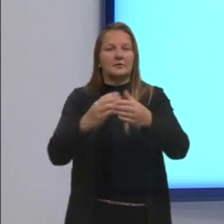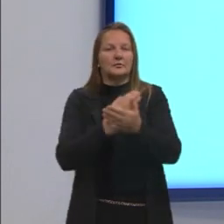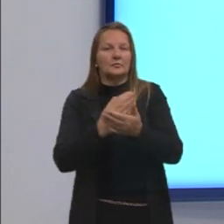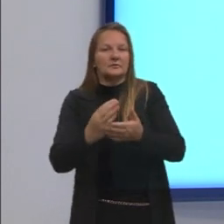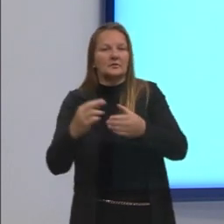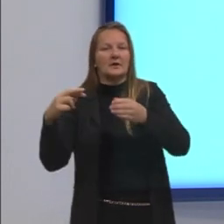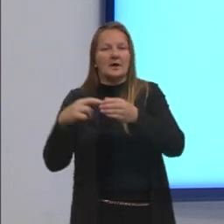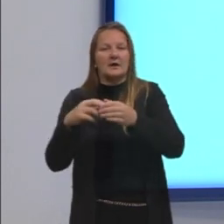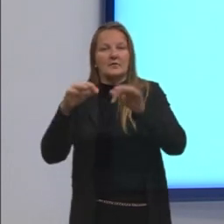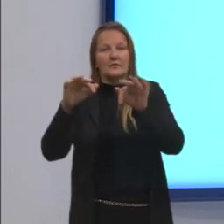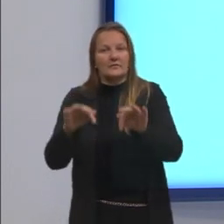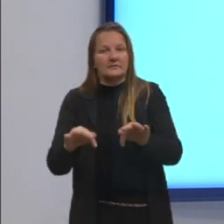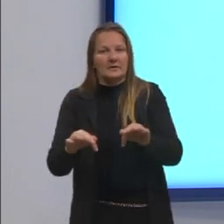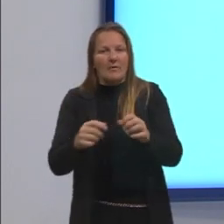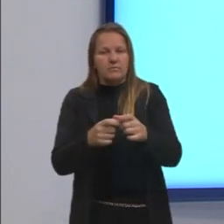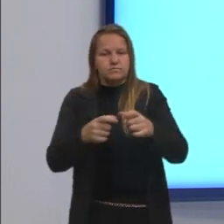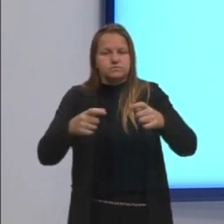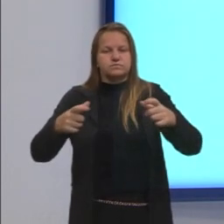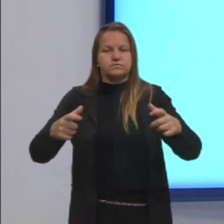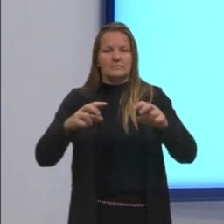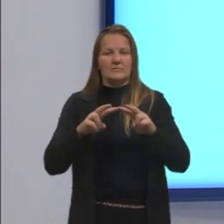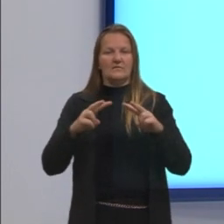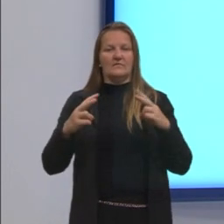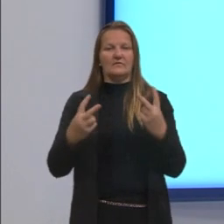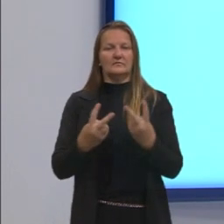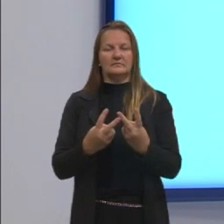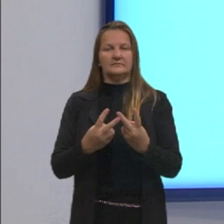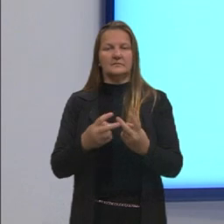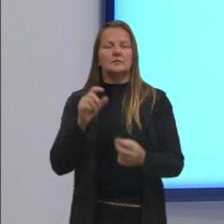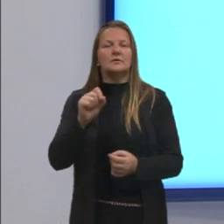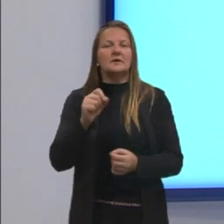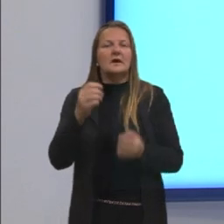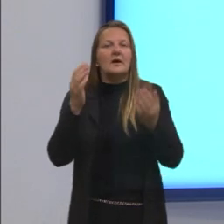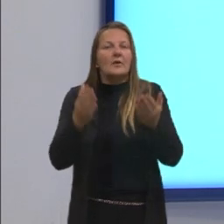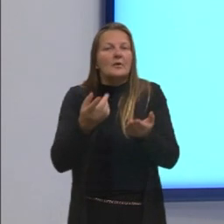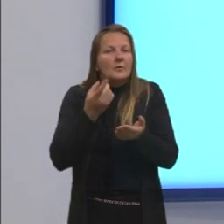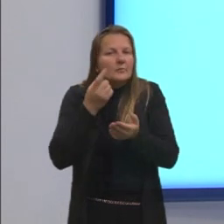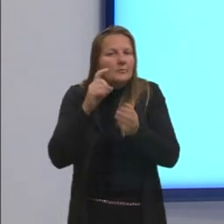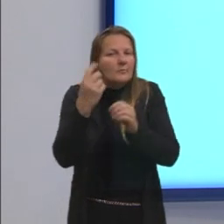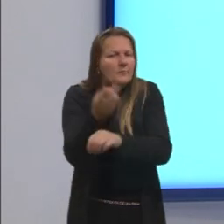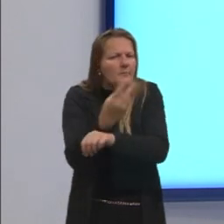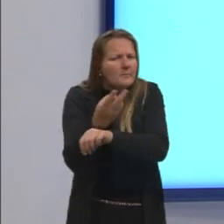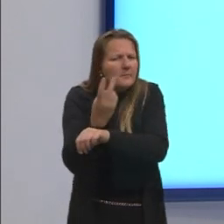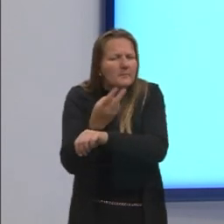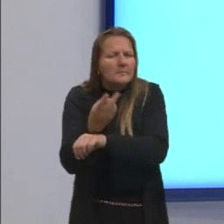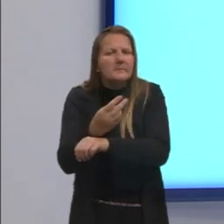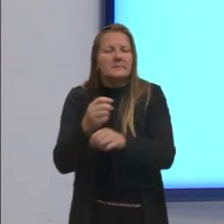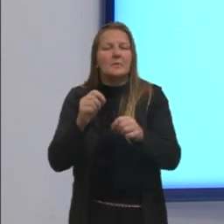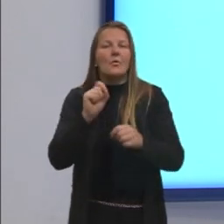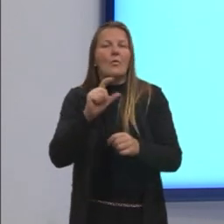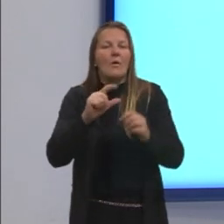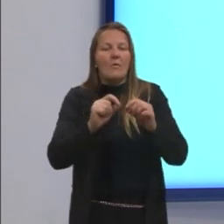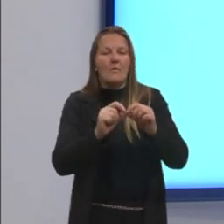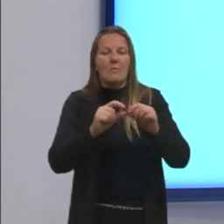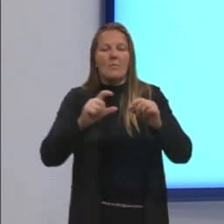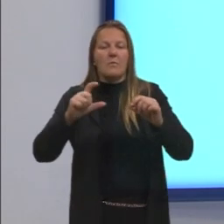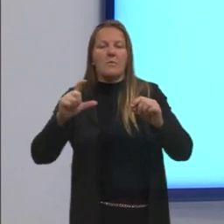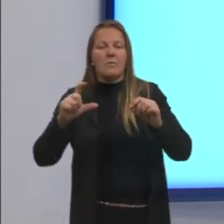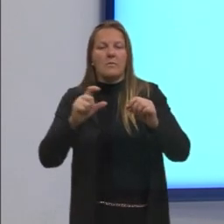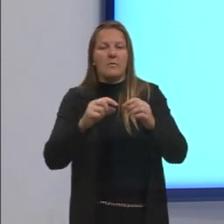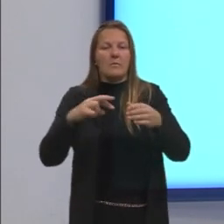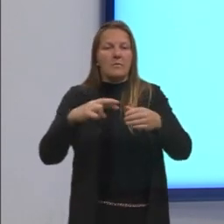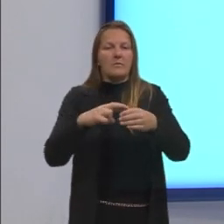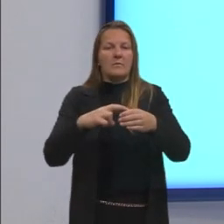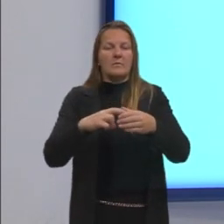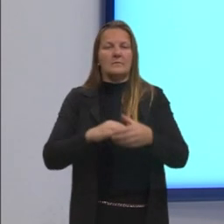o raio depois do aumento da capacidade o que que nós buscavamos né Qual foi o aumento da medida do raio